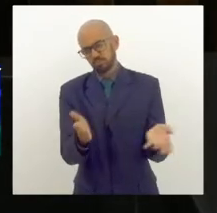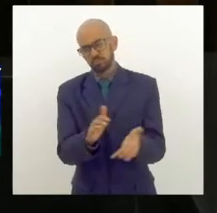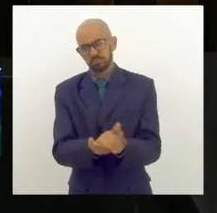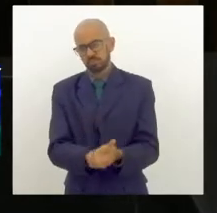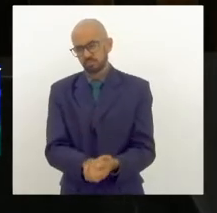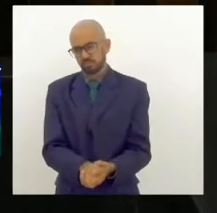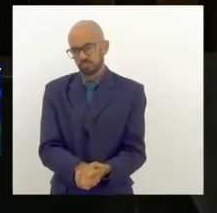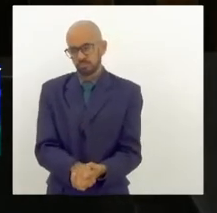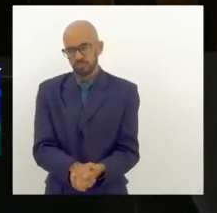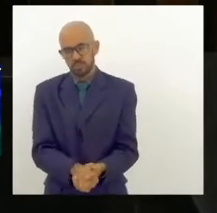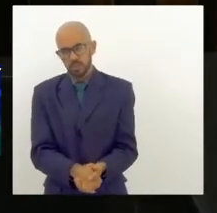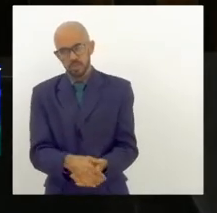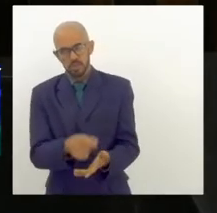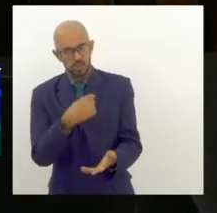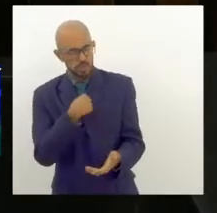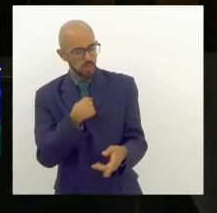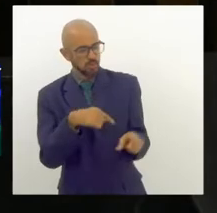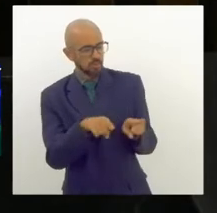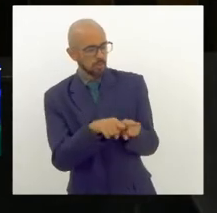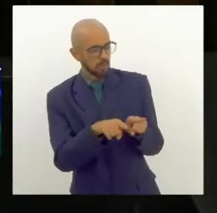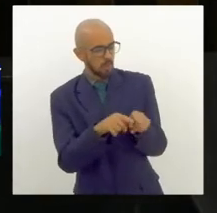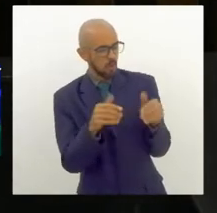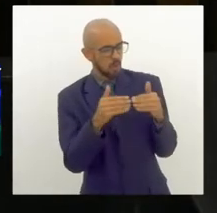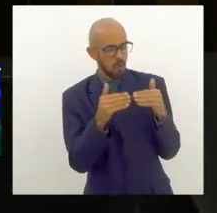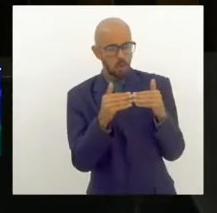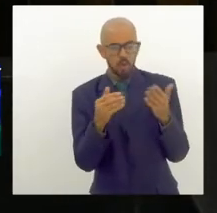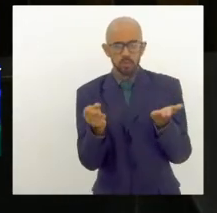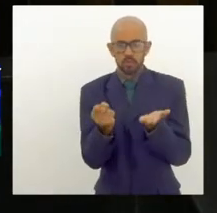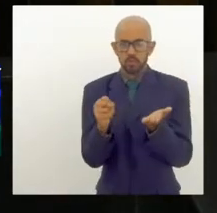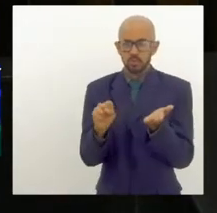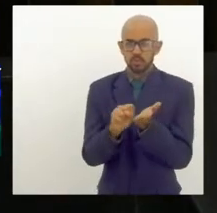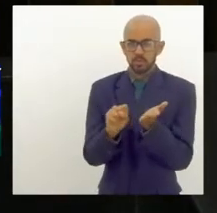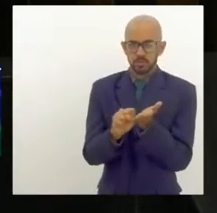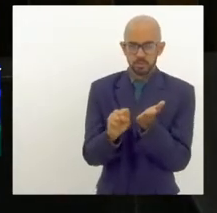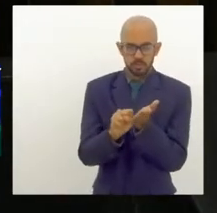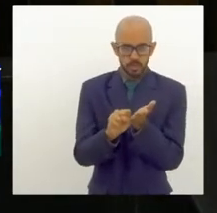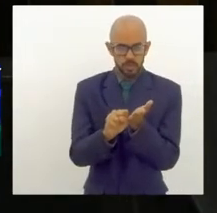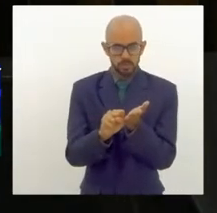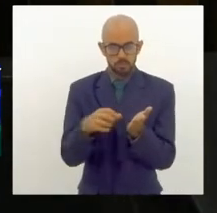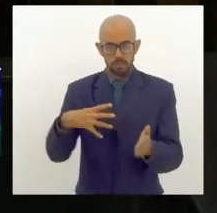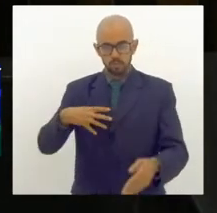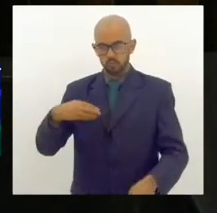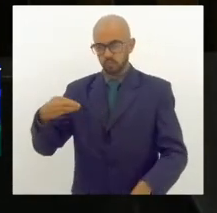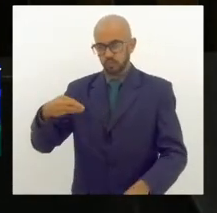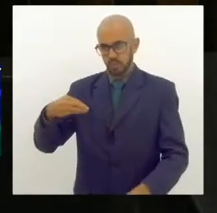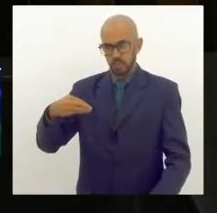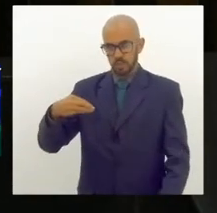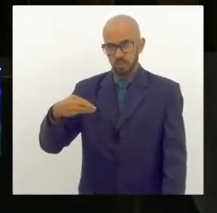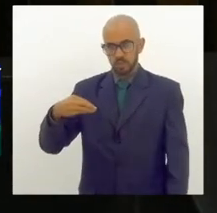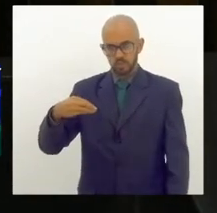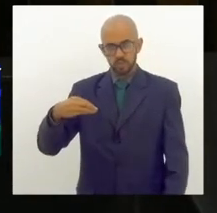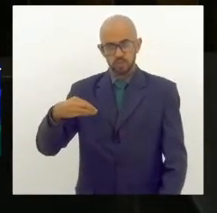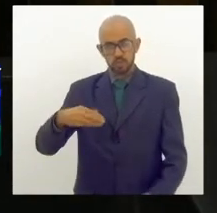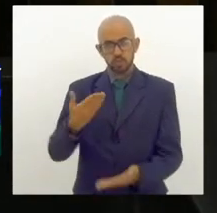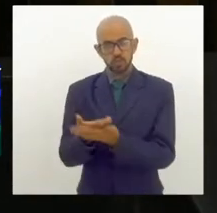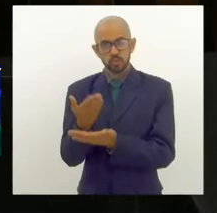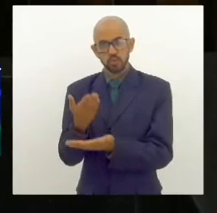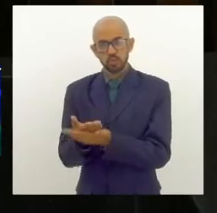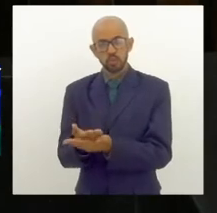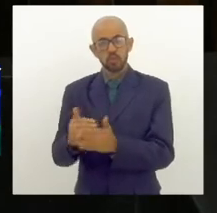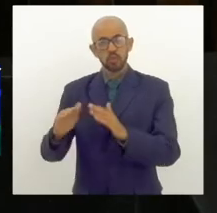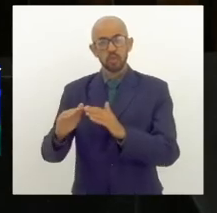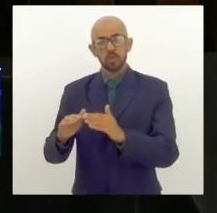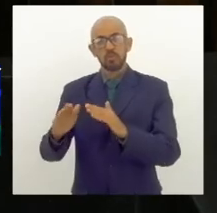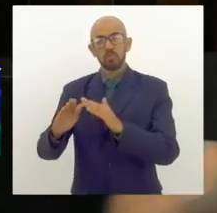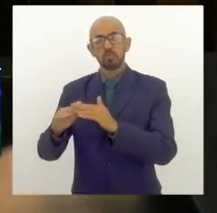palavras do deputado Malafaia. Meus filhos, por exemplo, estudam num colégio particular, confessional católico, porque é desejo